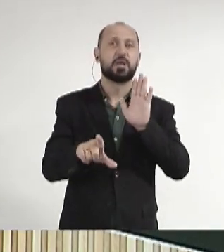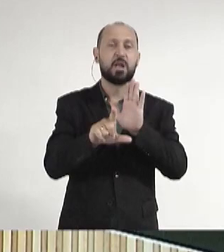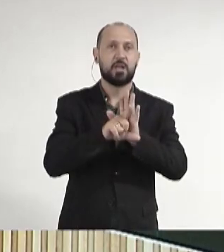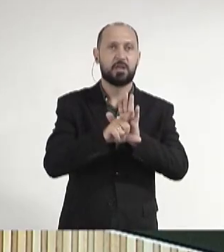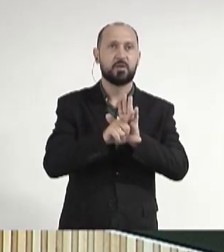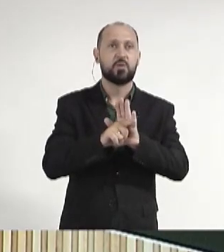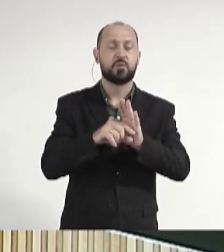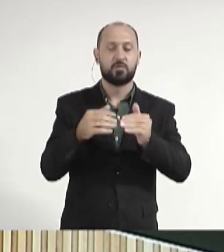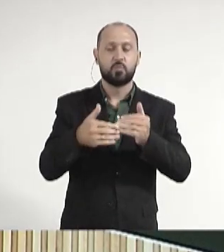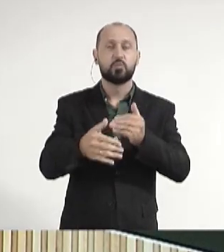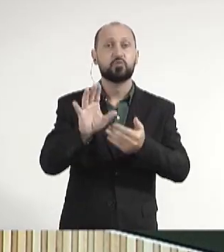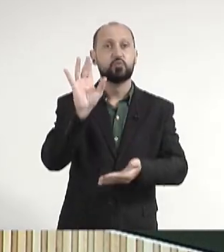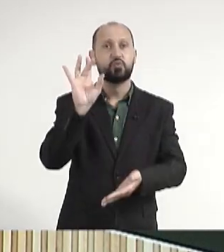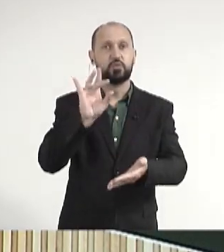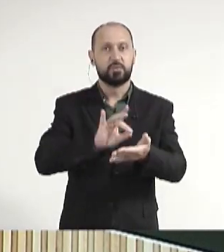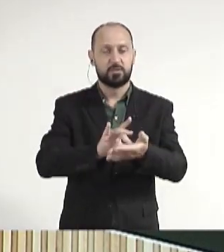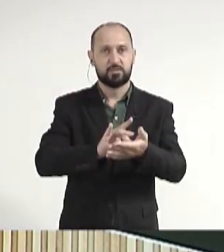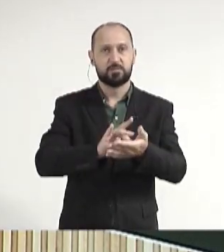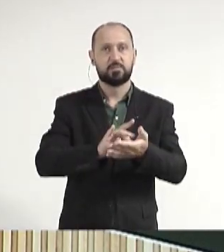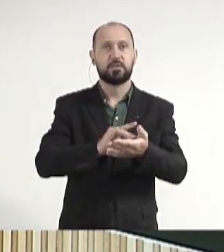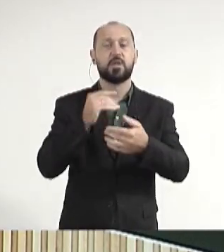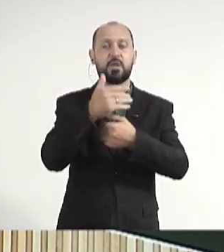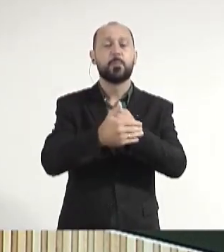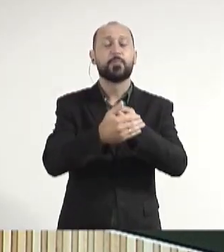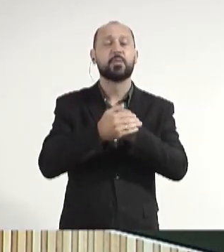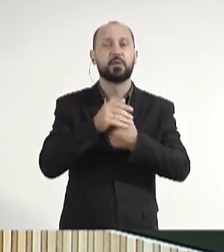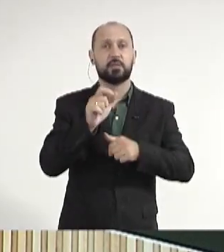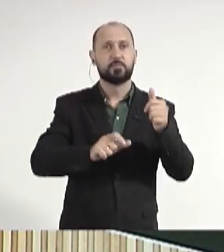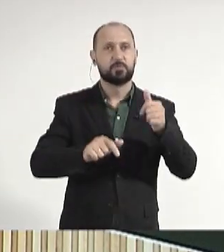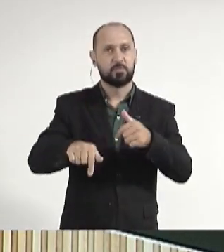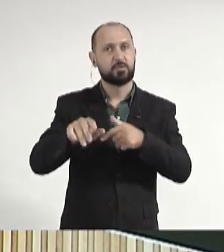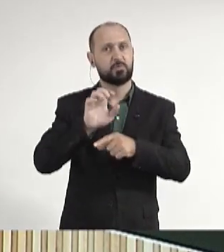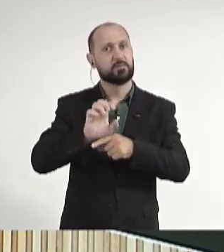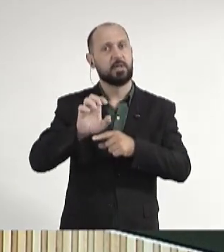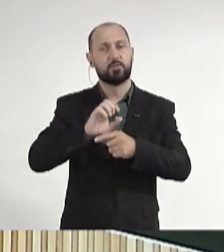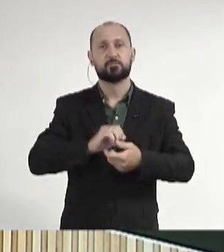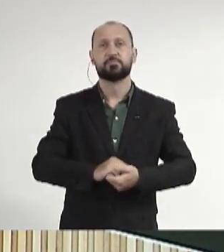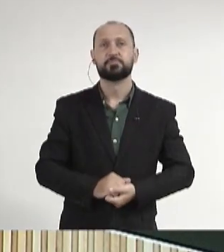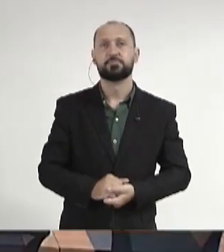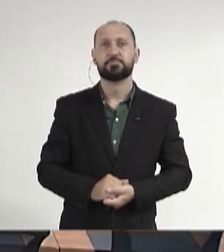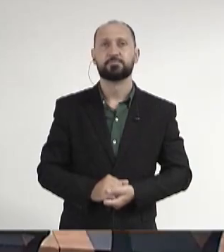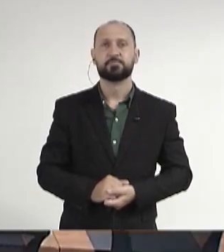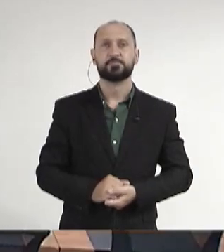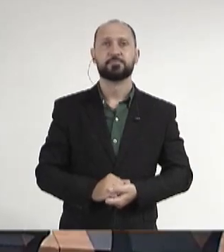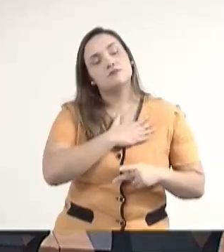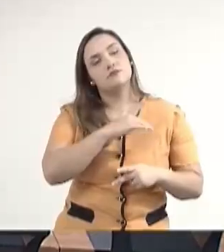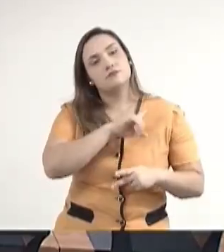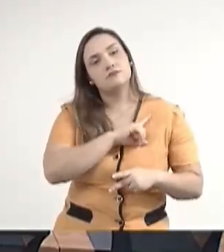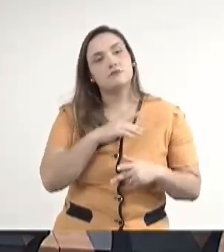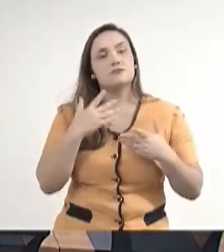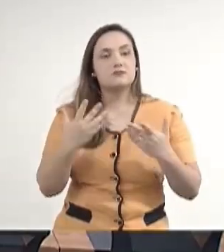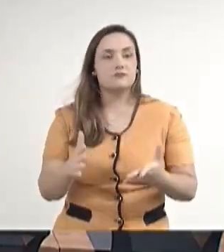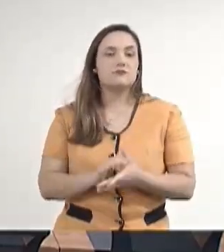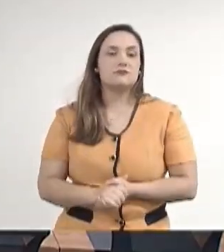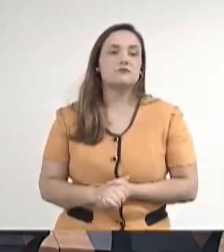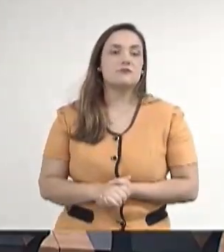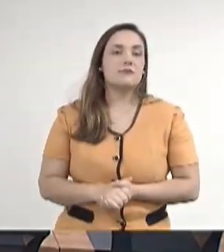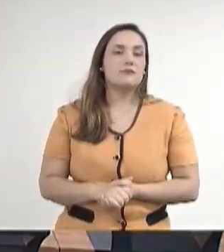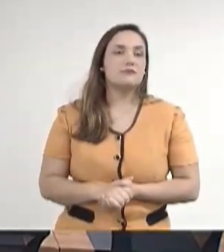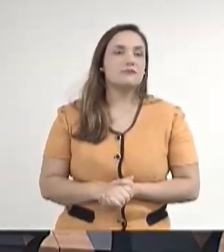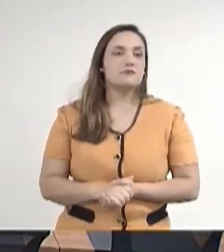lei possa valer efetivamente e proteger os consumidores daqui do nosso estado. Senhor